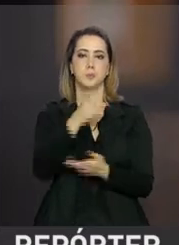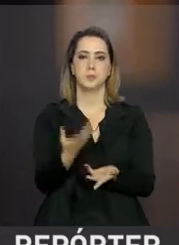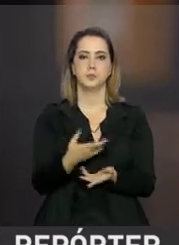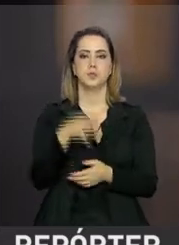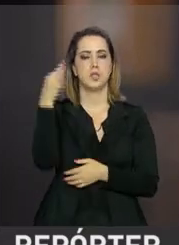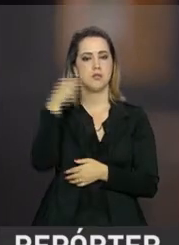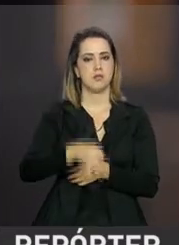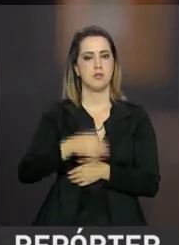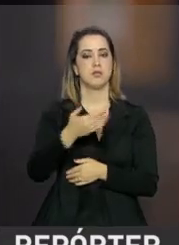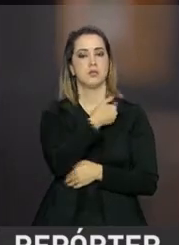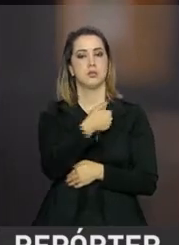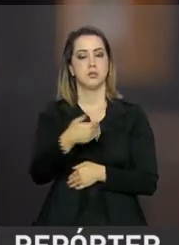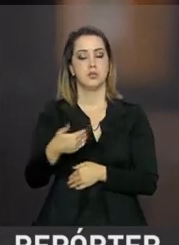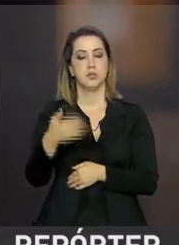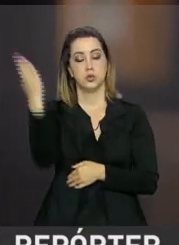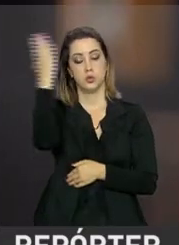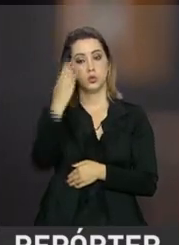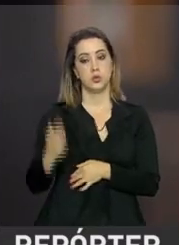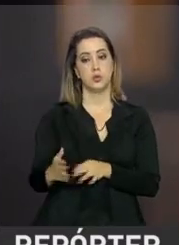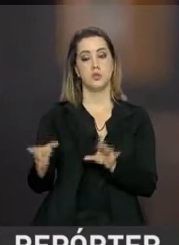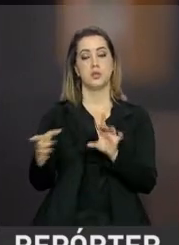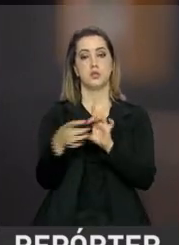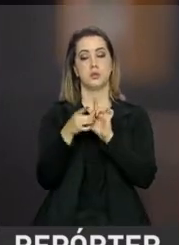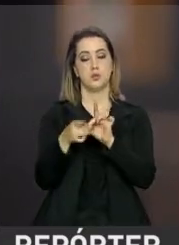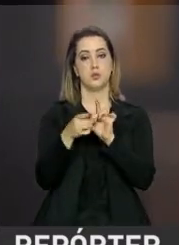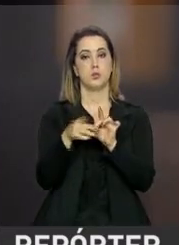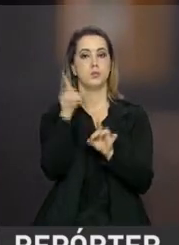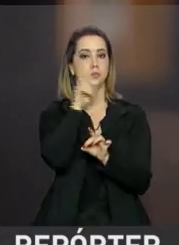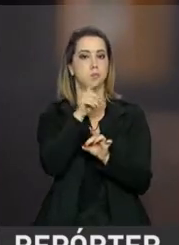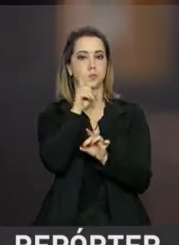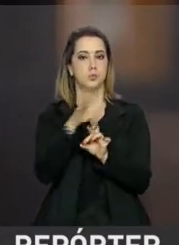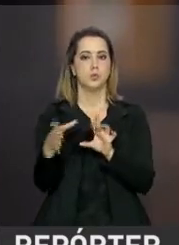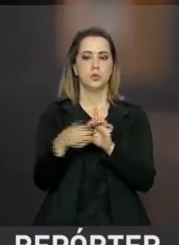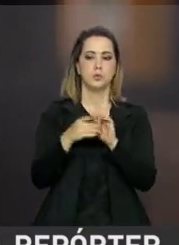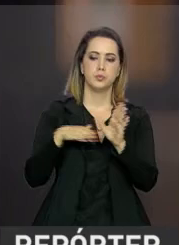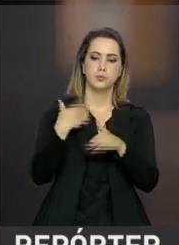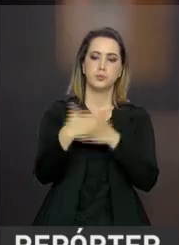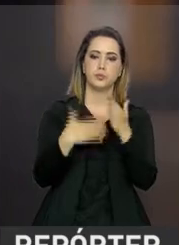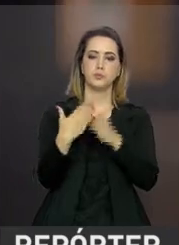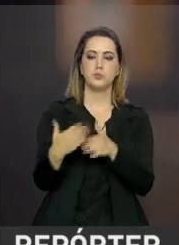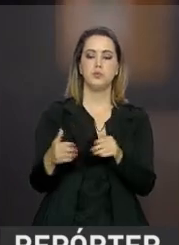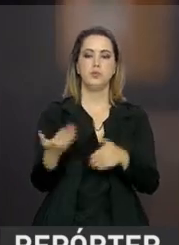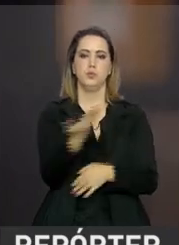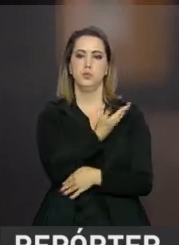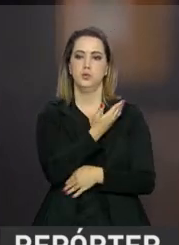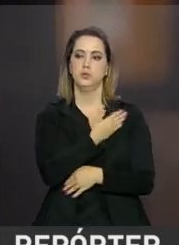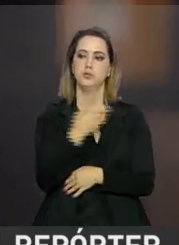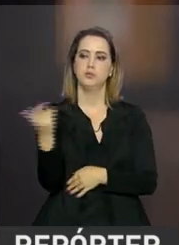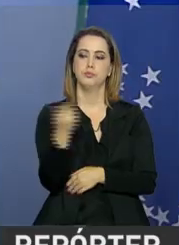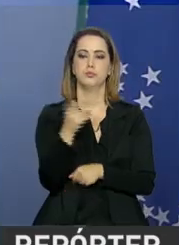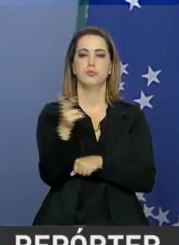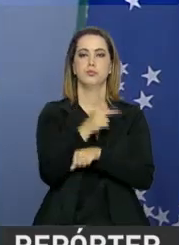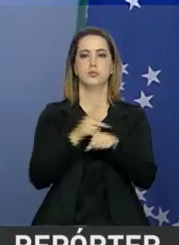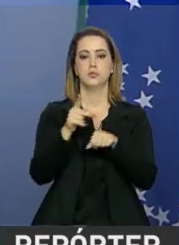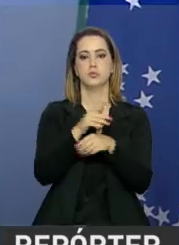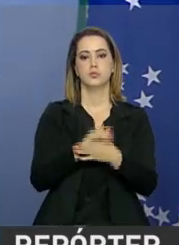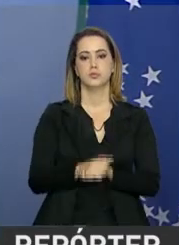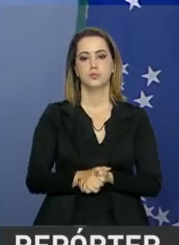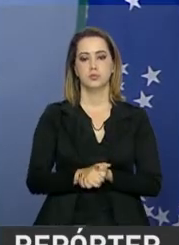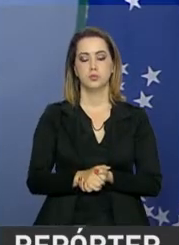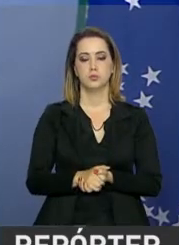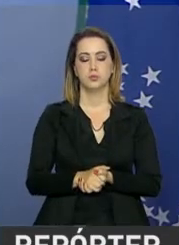vão continuar trabalhando juntos para estreitar os laços de cooperação e amizade entre os dois países as relações